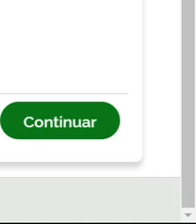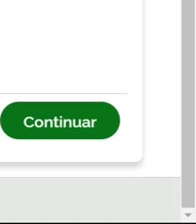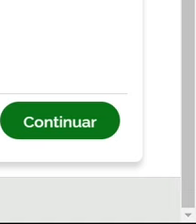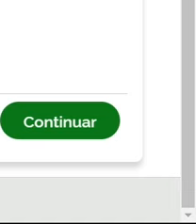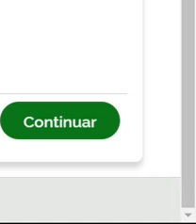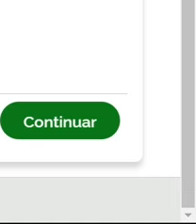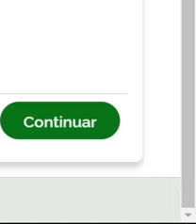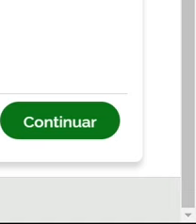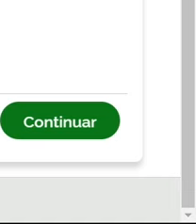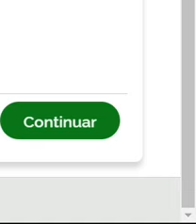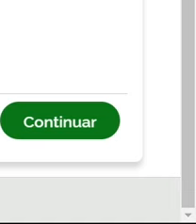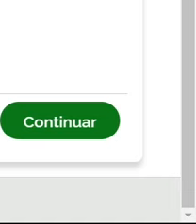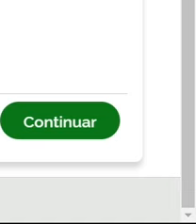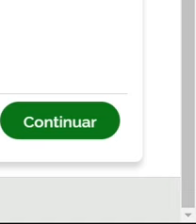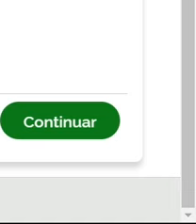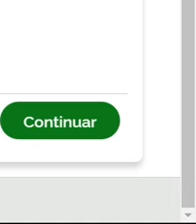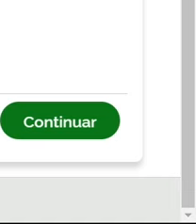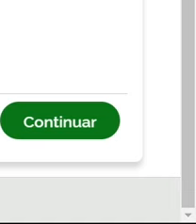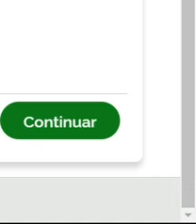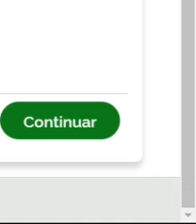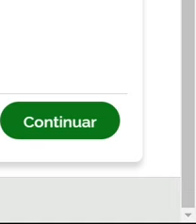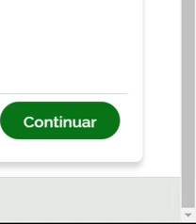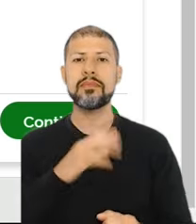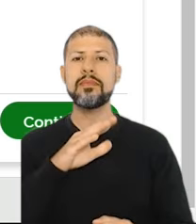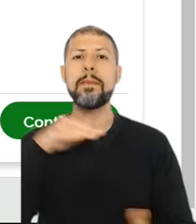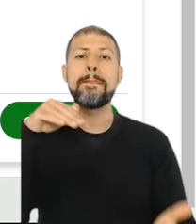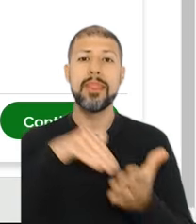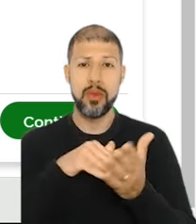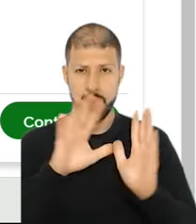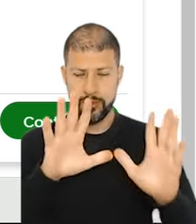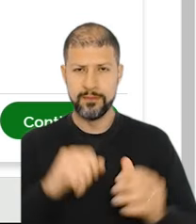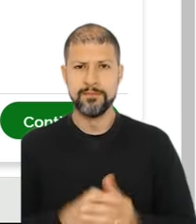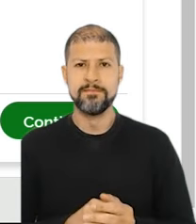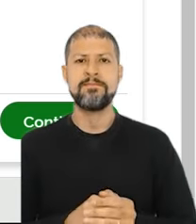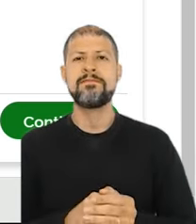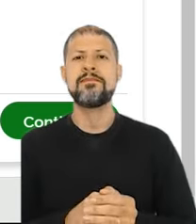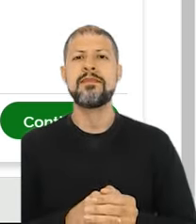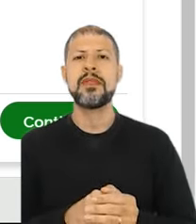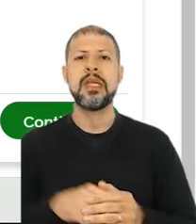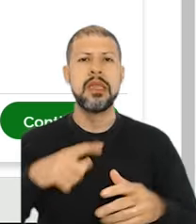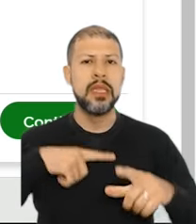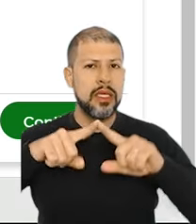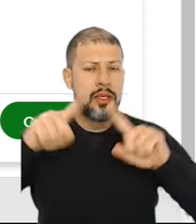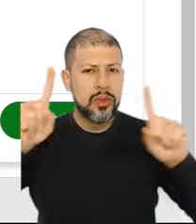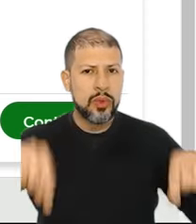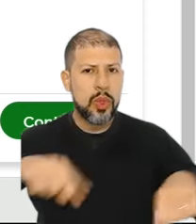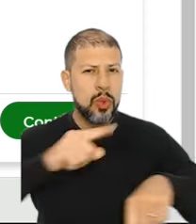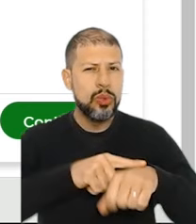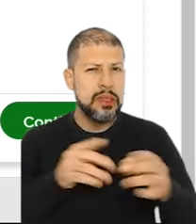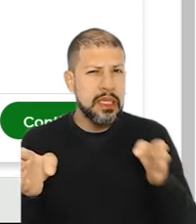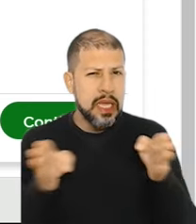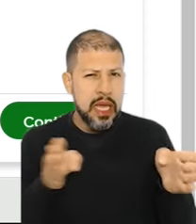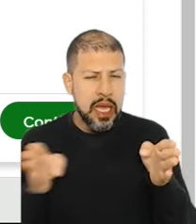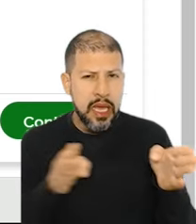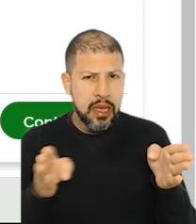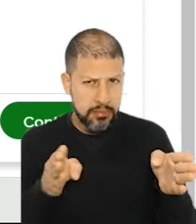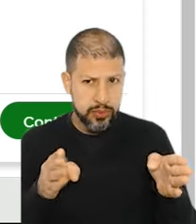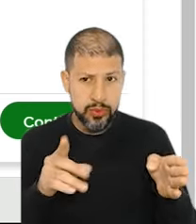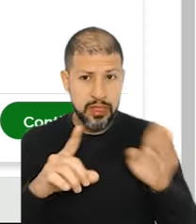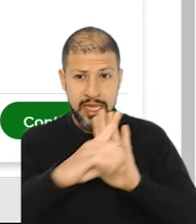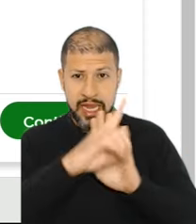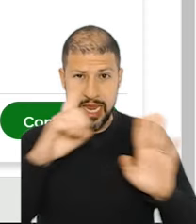em 2023 último ponto antes de continuar possui empregada durante o período abrangido pela declaração